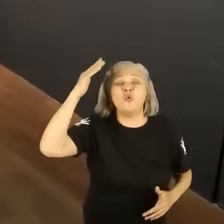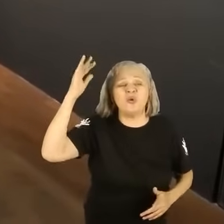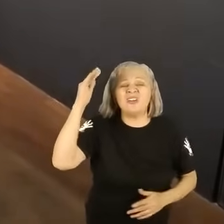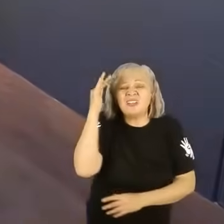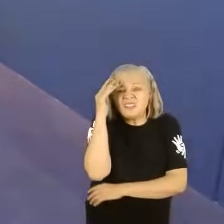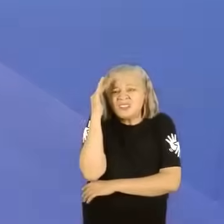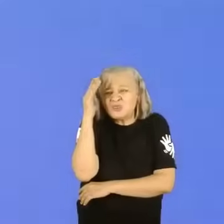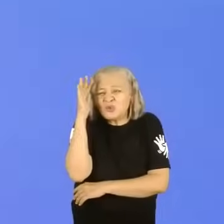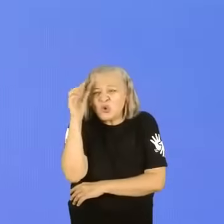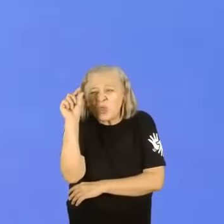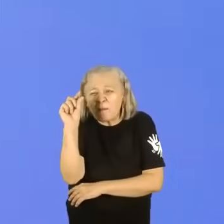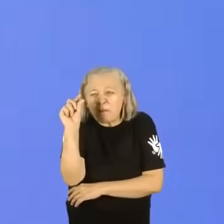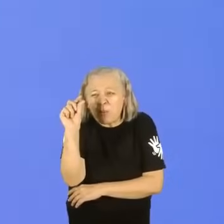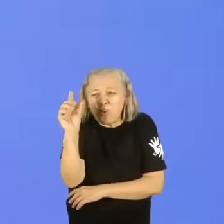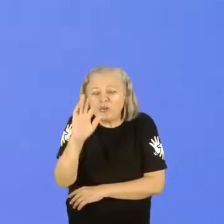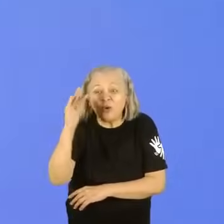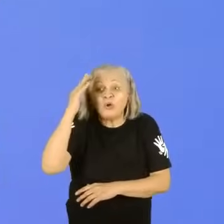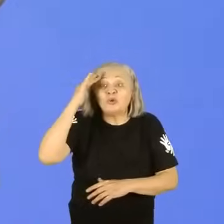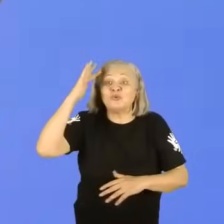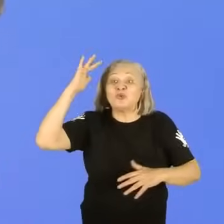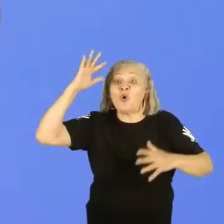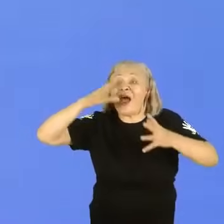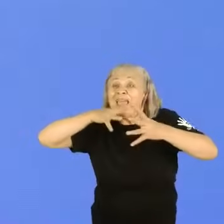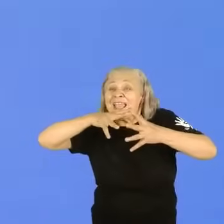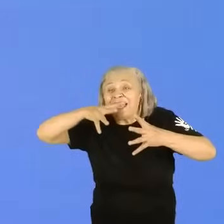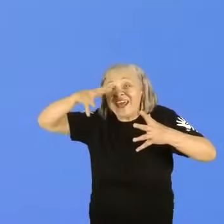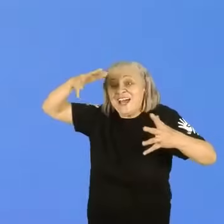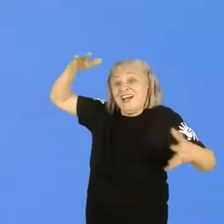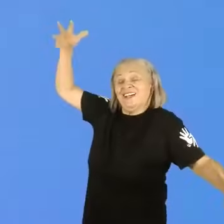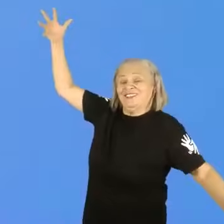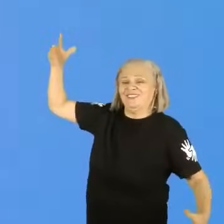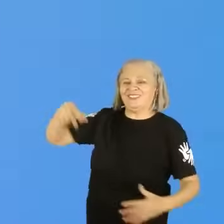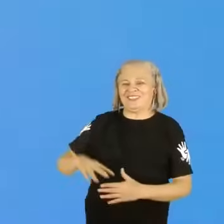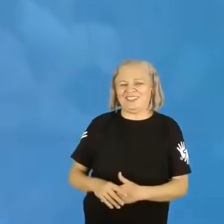diz: se eu apenas lhe tocar na veste.